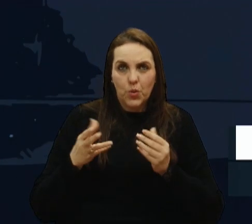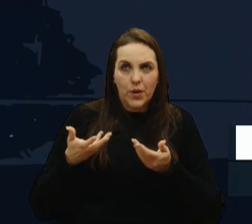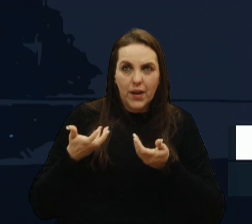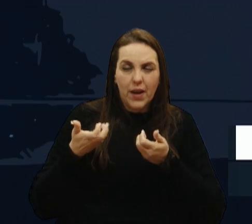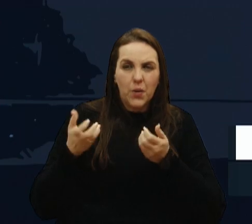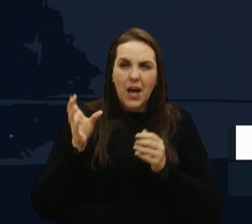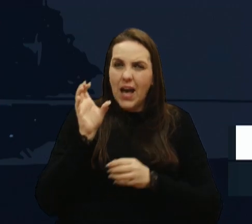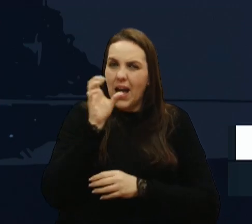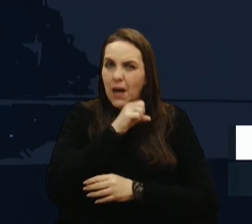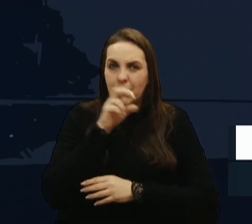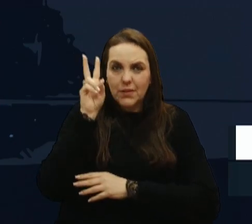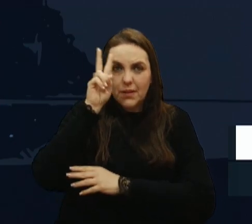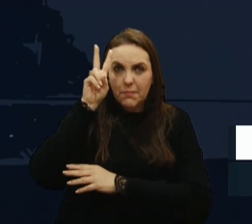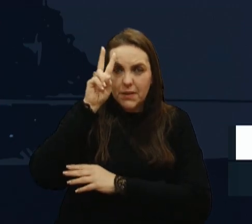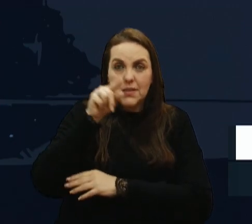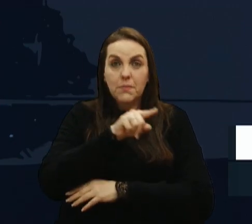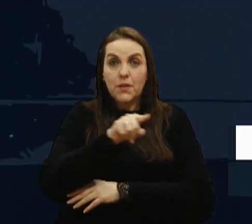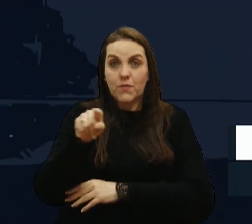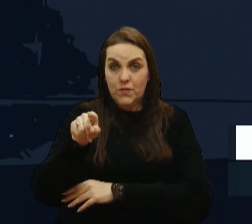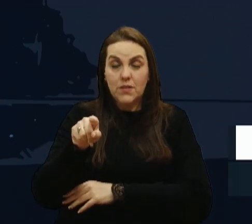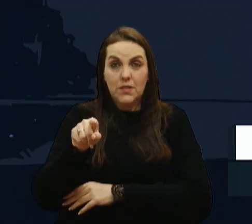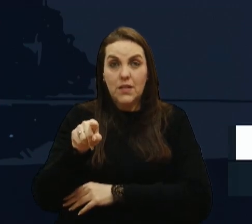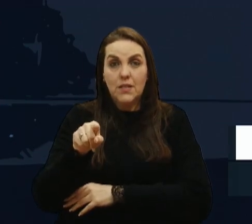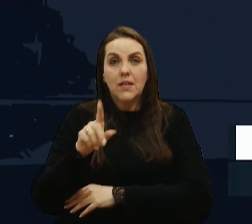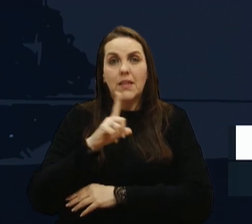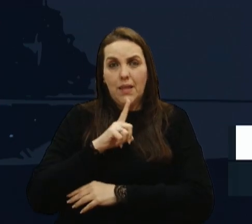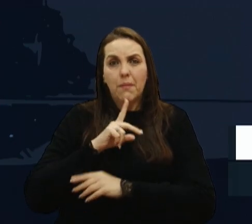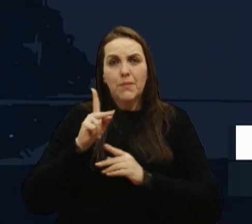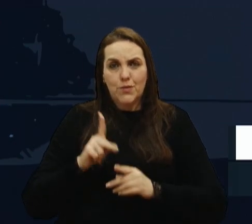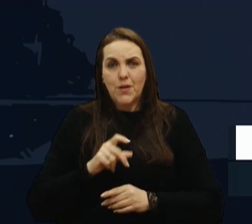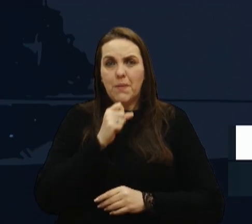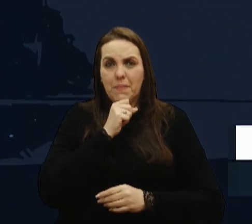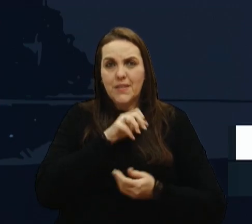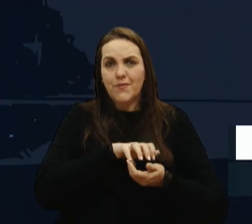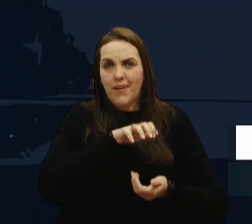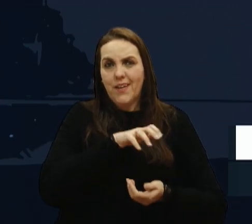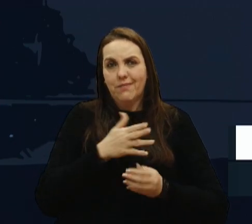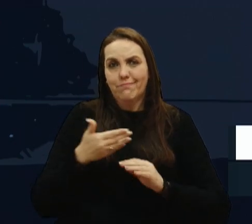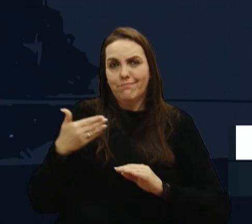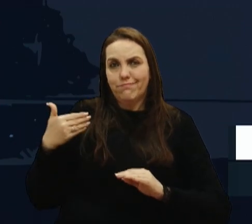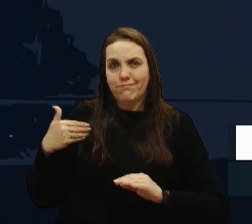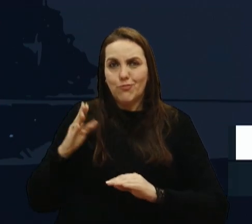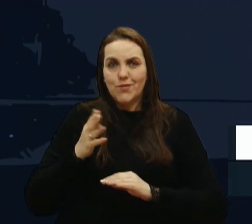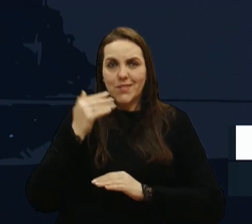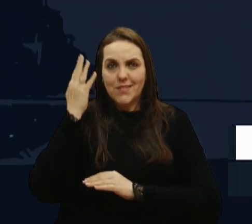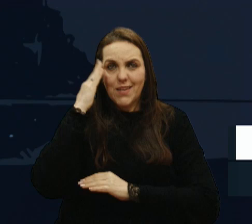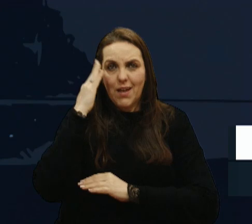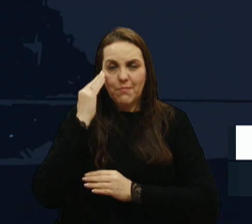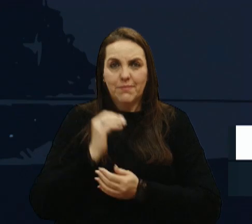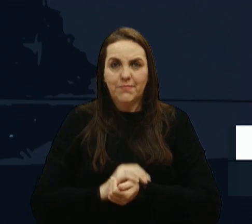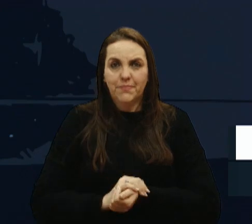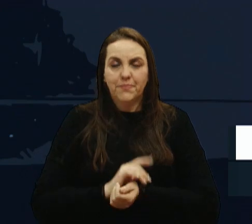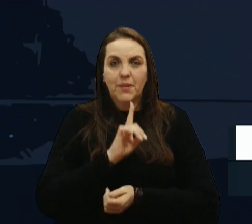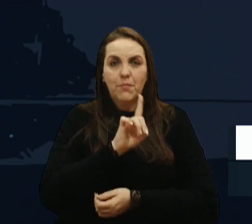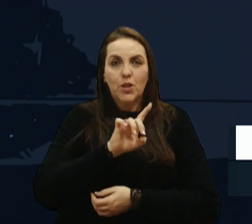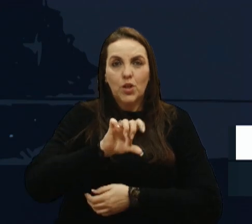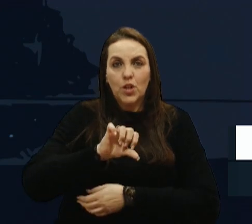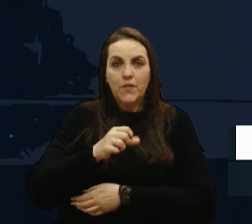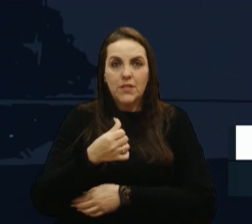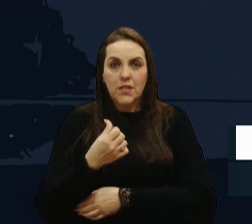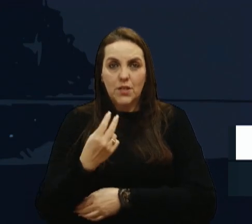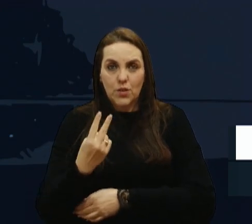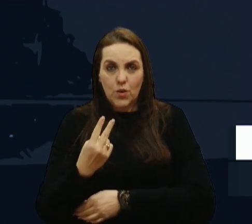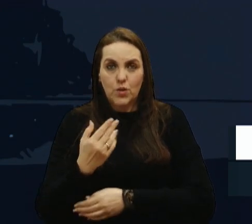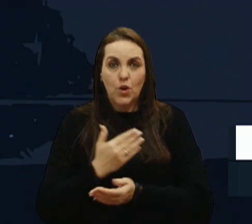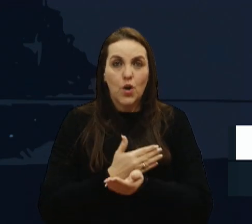uma rápida lembrada para todos aí, que eu sei que tem gente mais velha que sabe exatamente do que eu estou falando. Em 1962 é fundada a